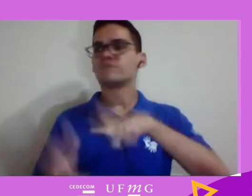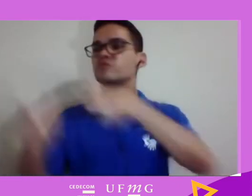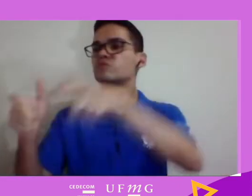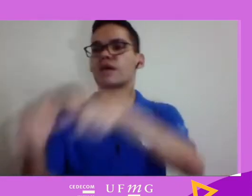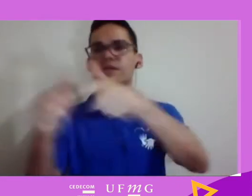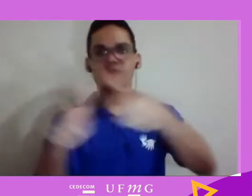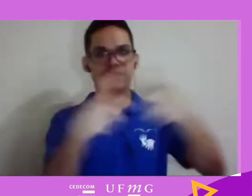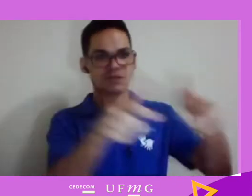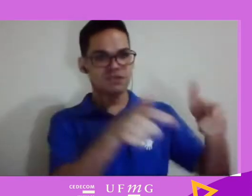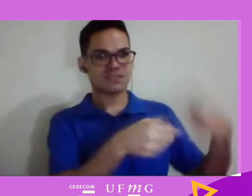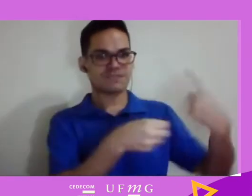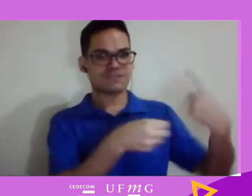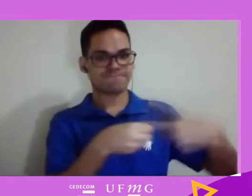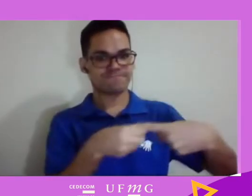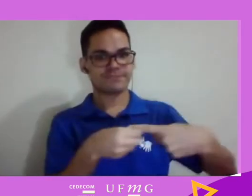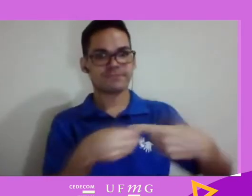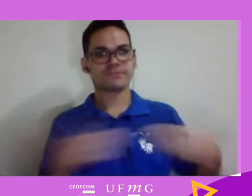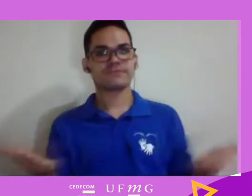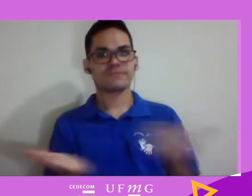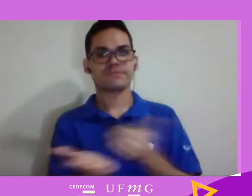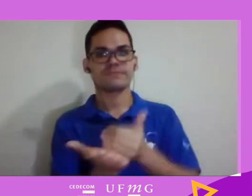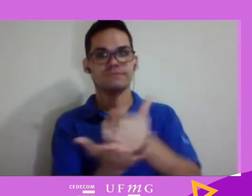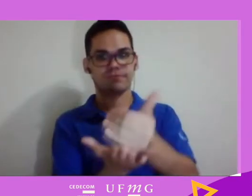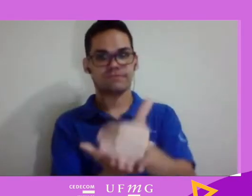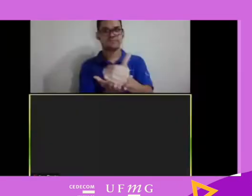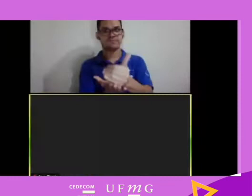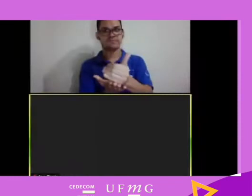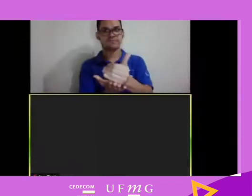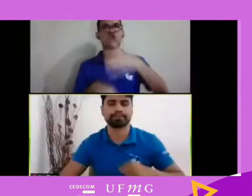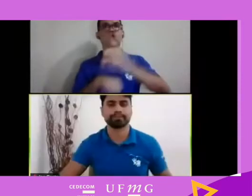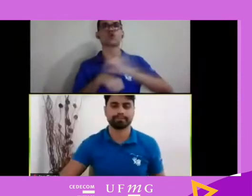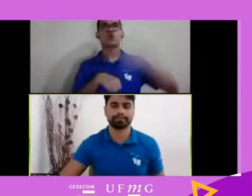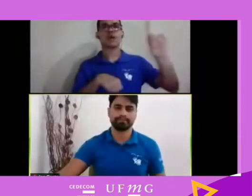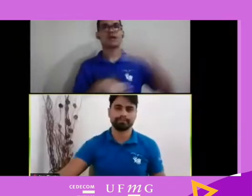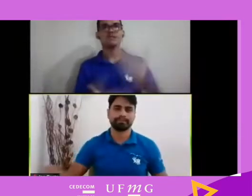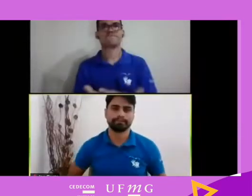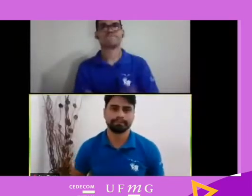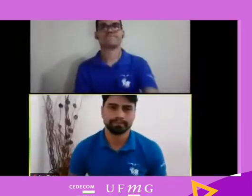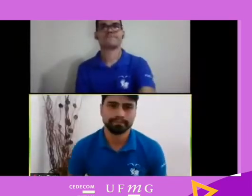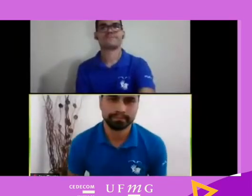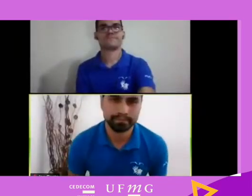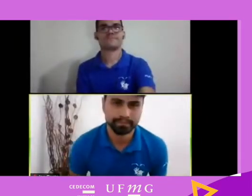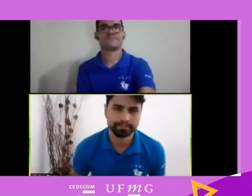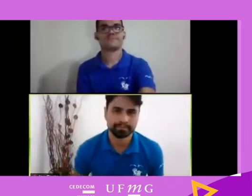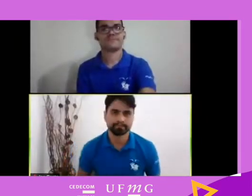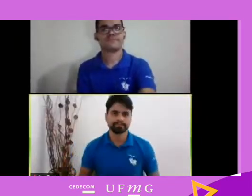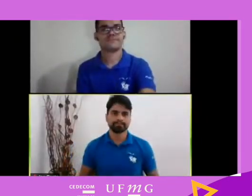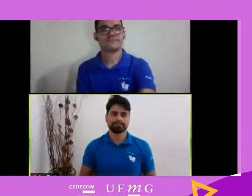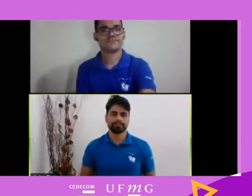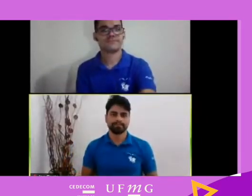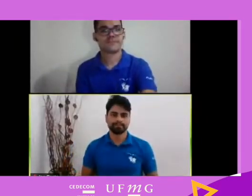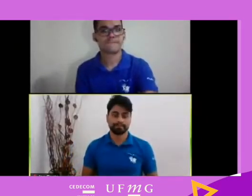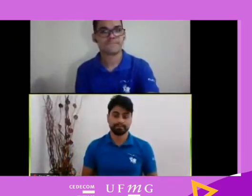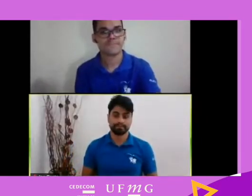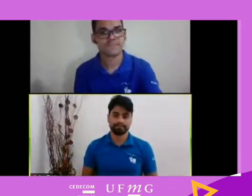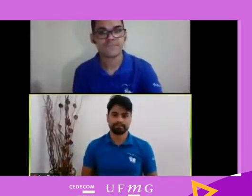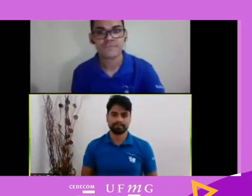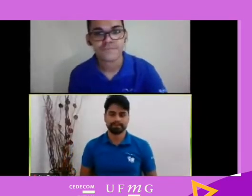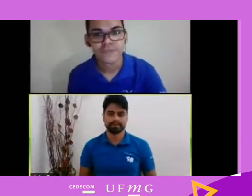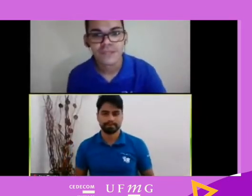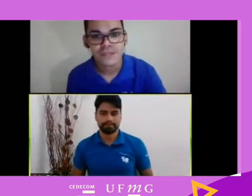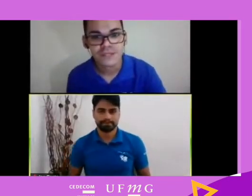feito experimentos localizados. Eu estou agora, por exemplo, orientando uma tese de doutorado nessa área de um